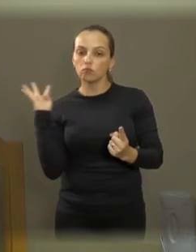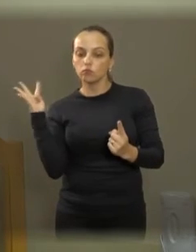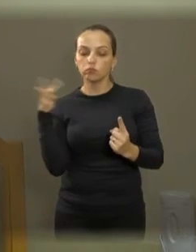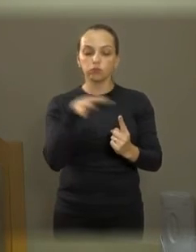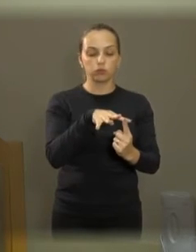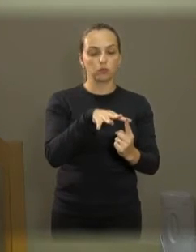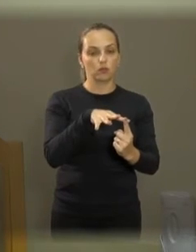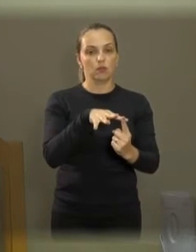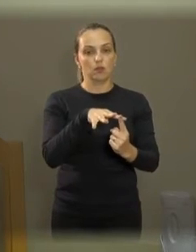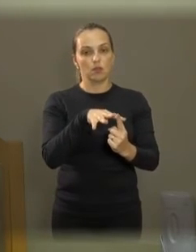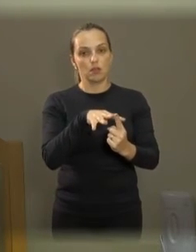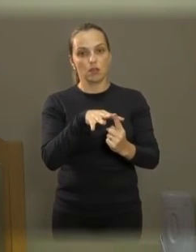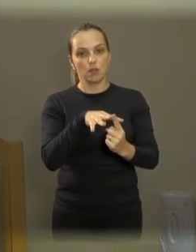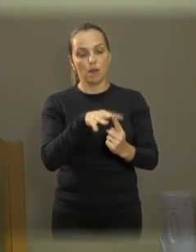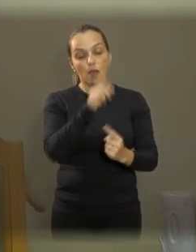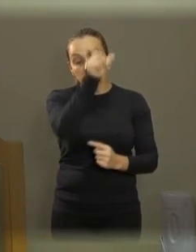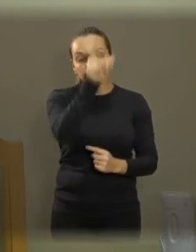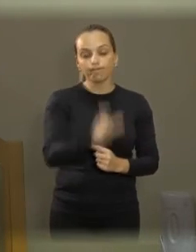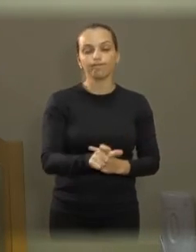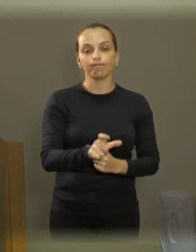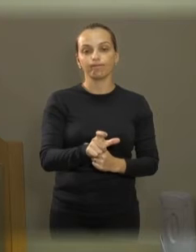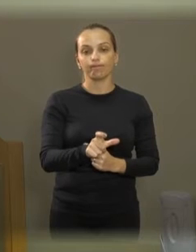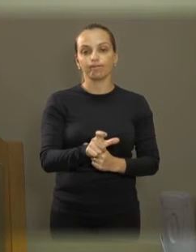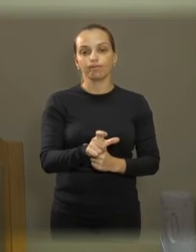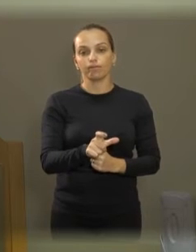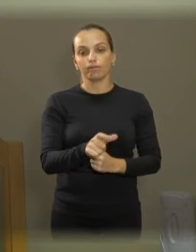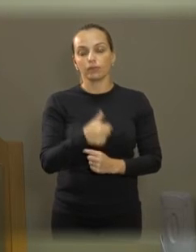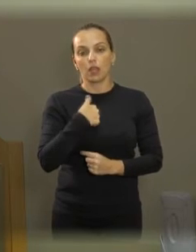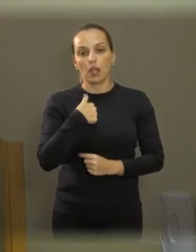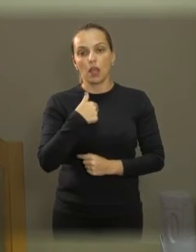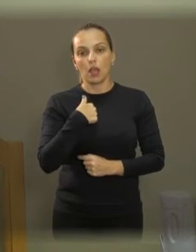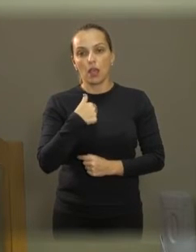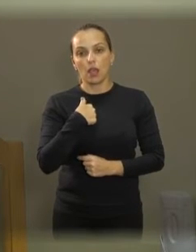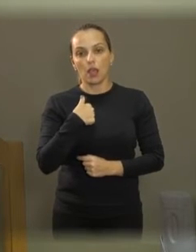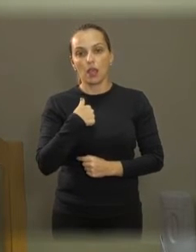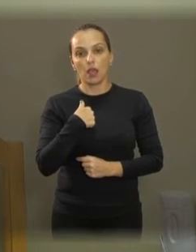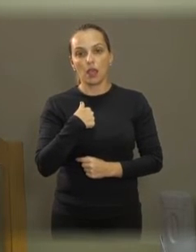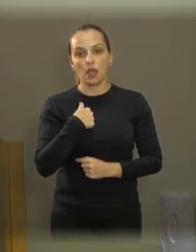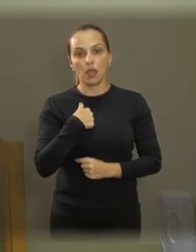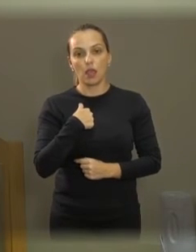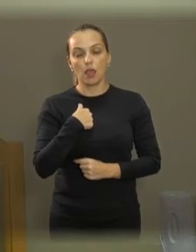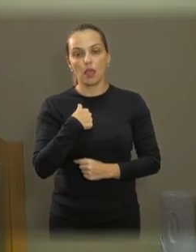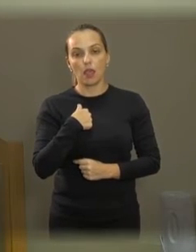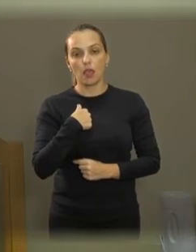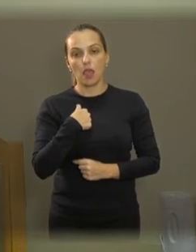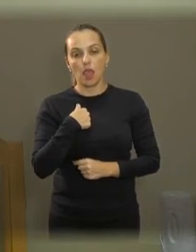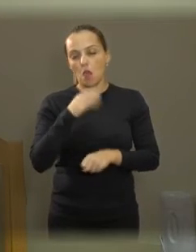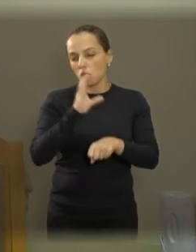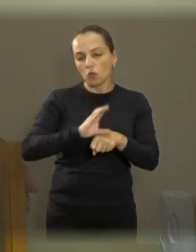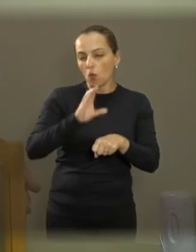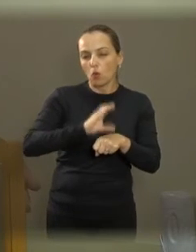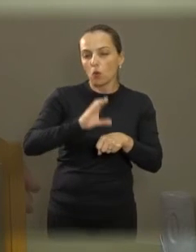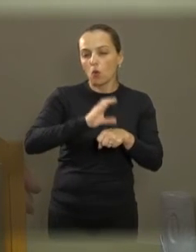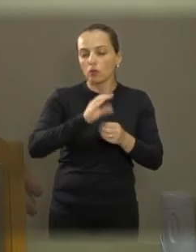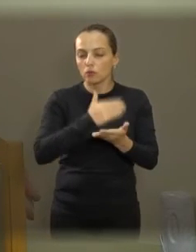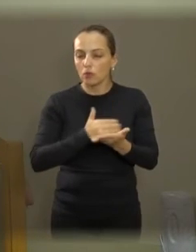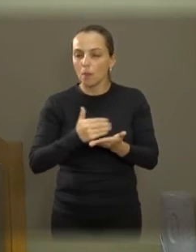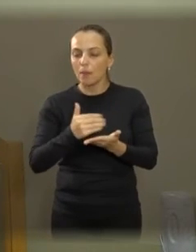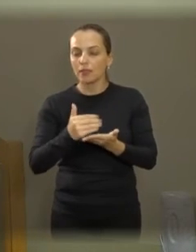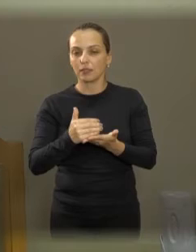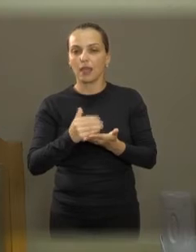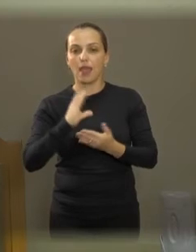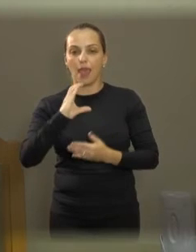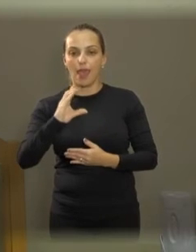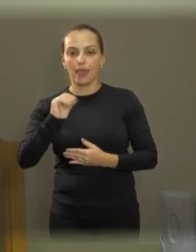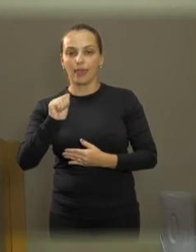no tiro de guerra. Eu fui fazer um curso que eles chamavam, na época, de cabo, né?